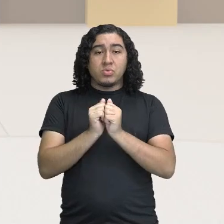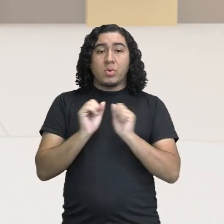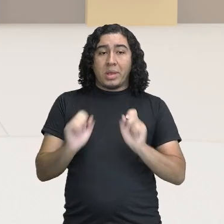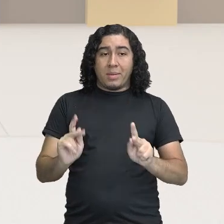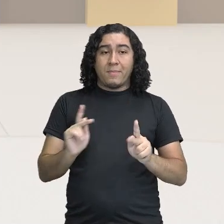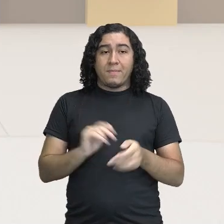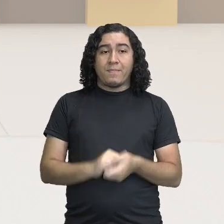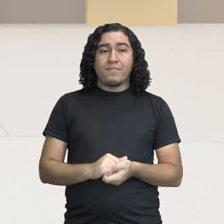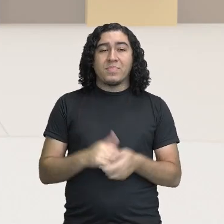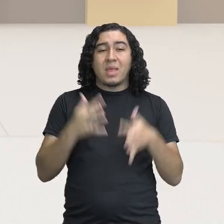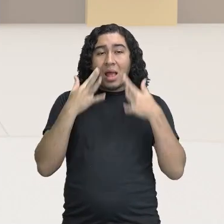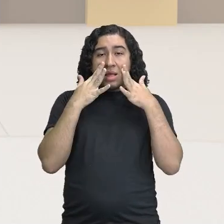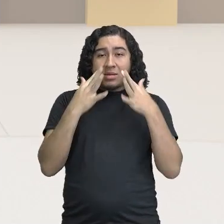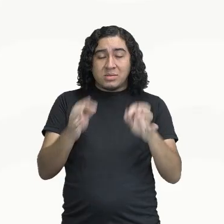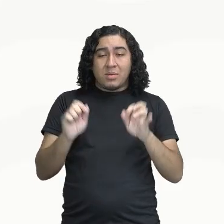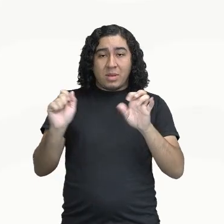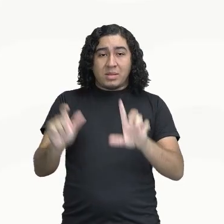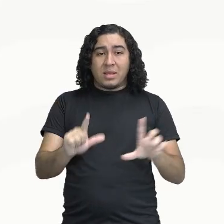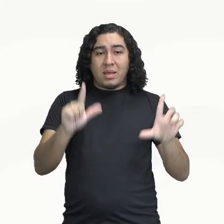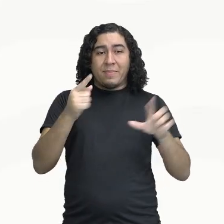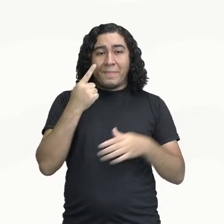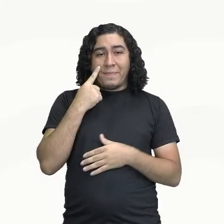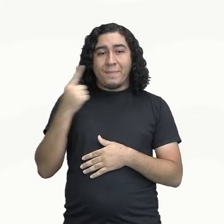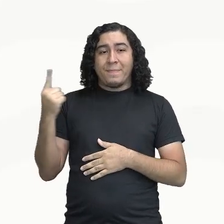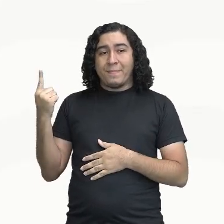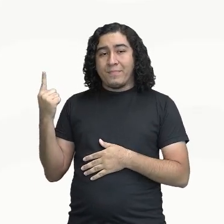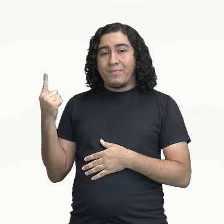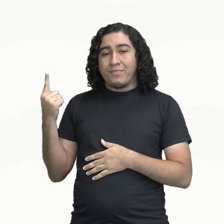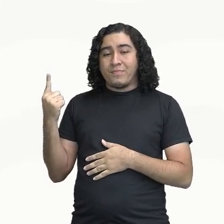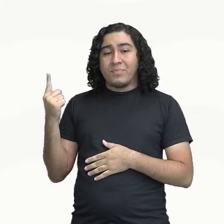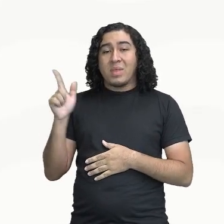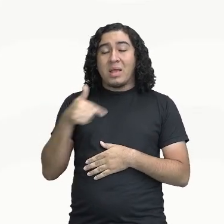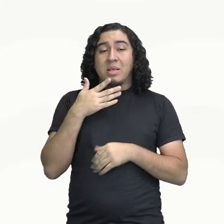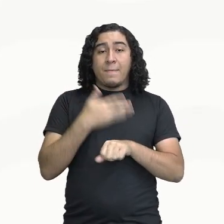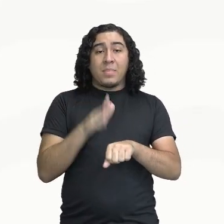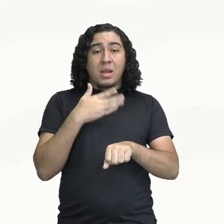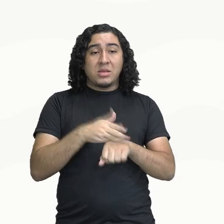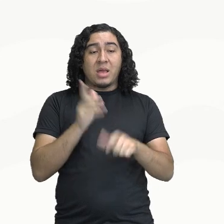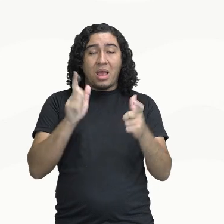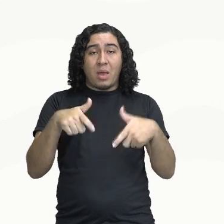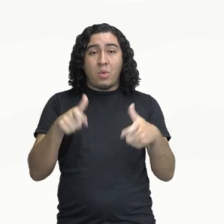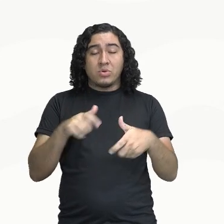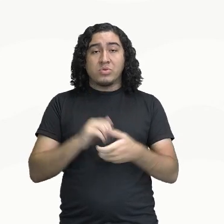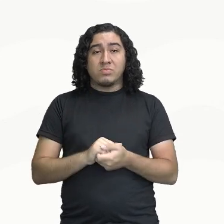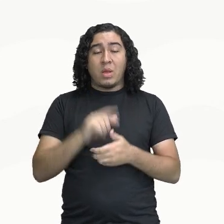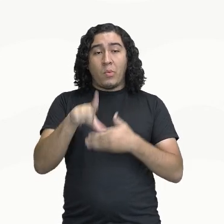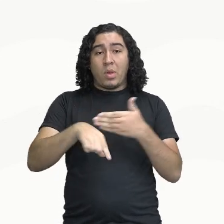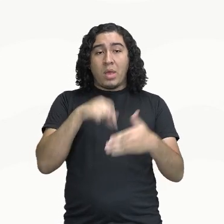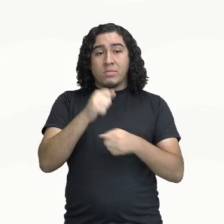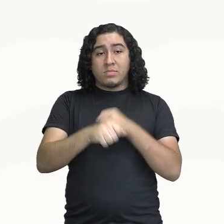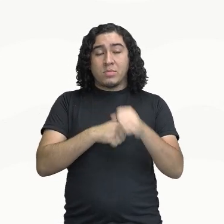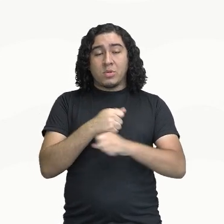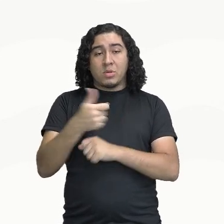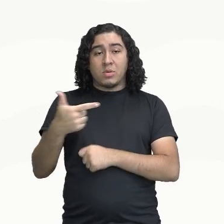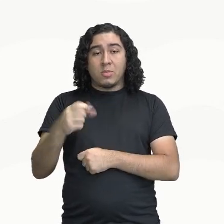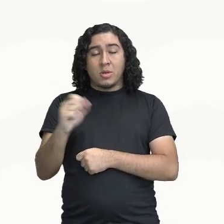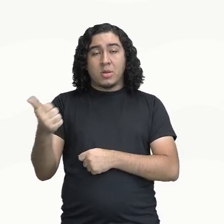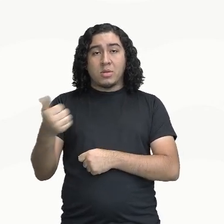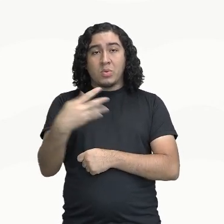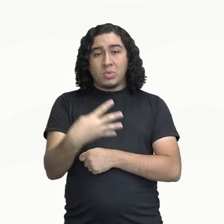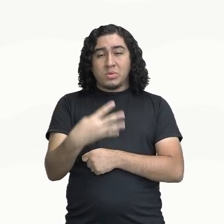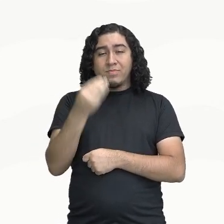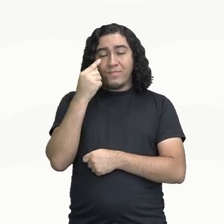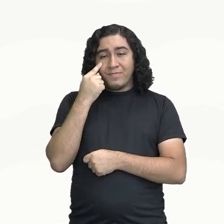tá? Então, atenção aí na cartela, porque esse exercício aí foi do CIS, né, da UEA 2014. Então, atenção na